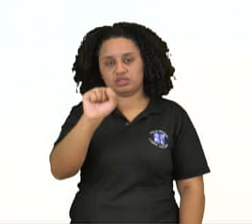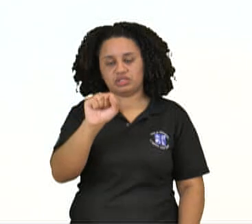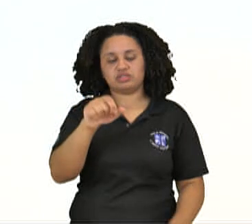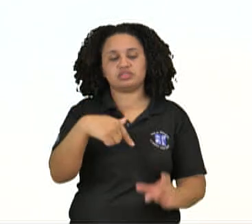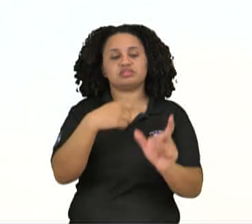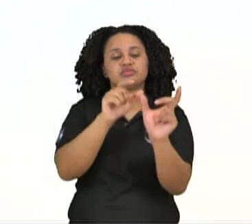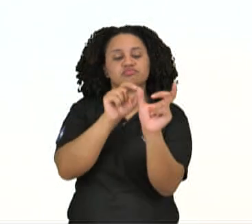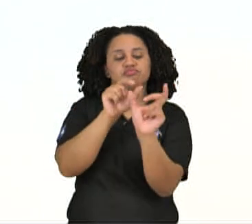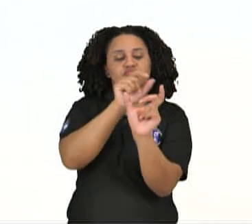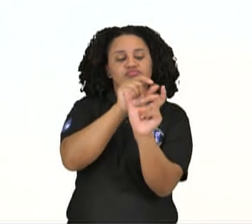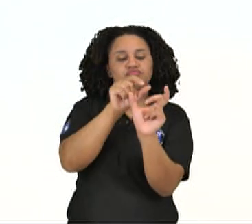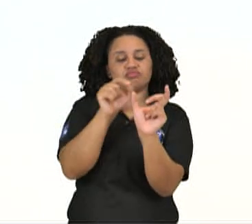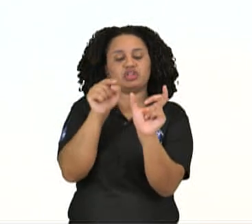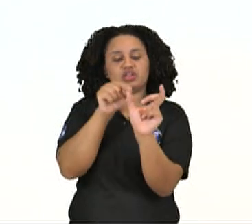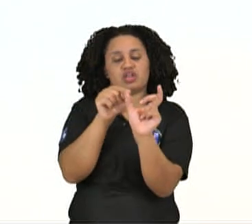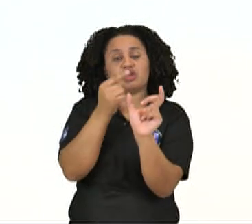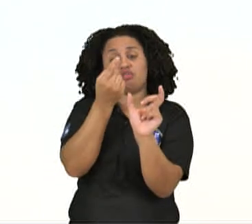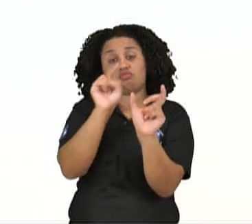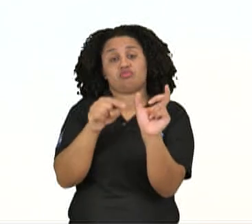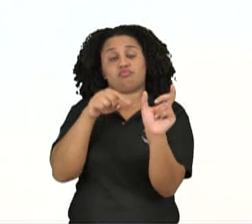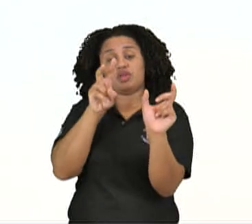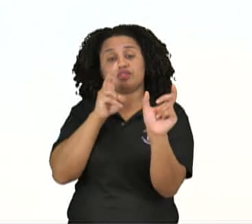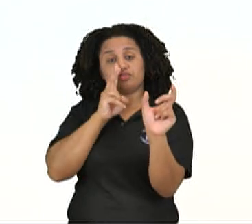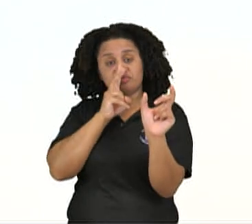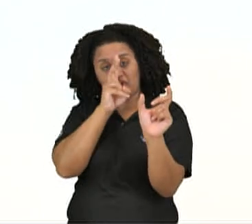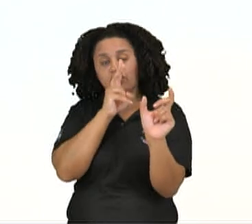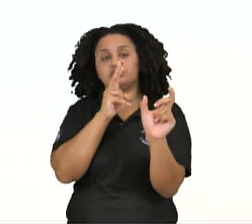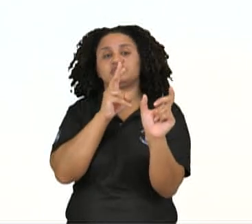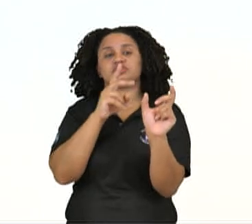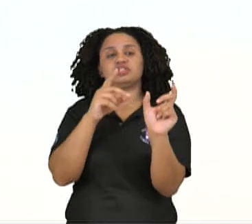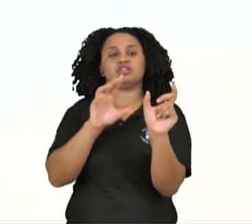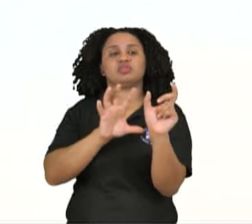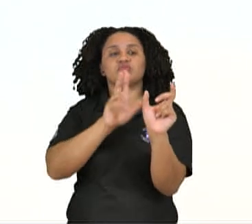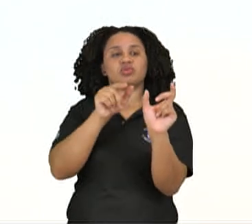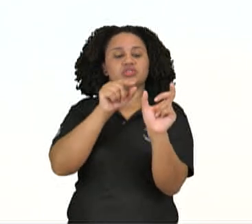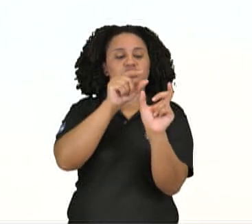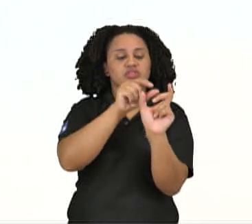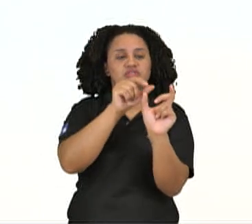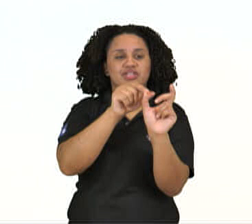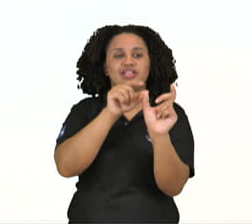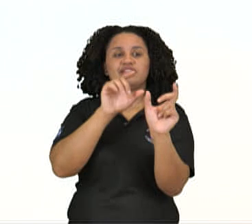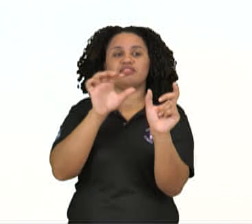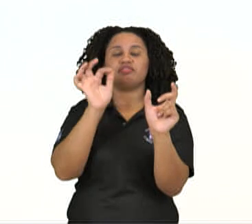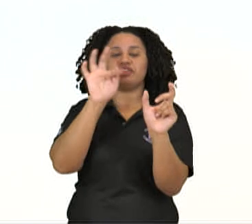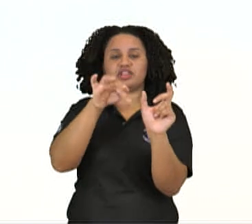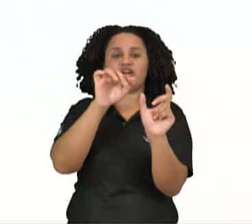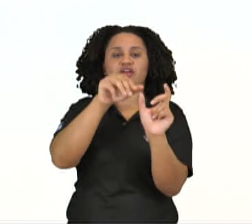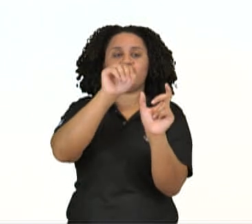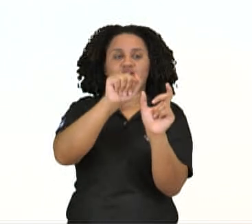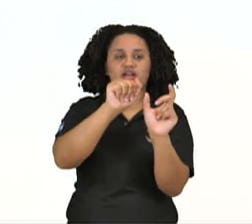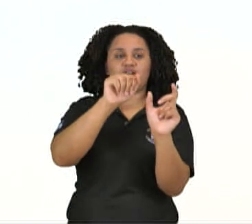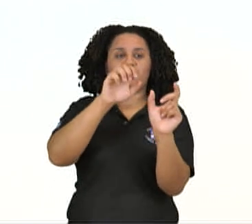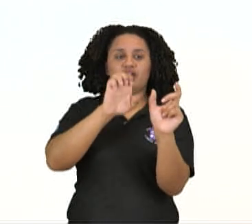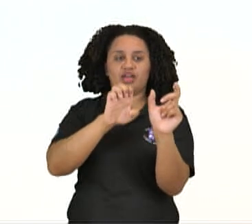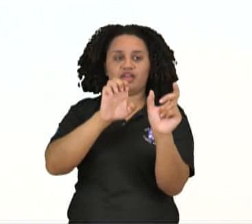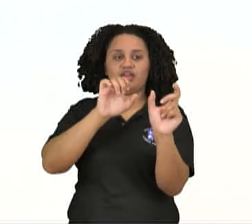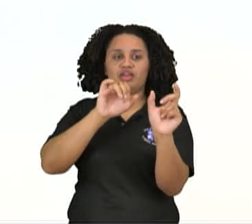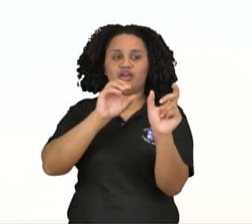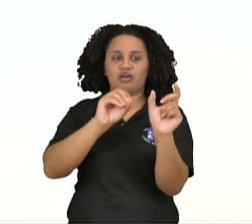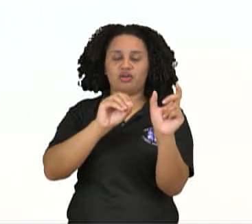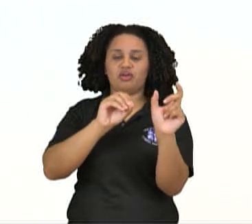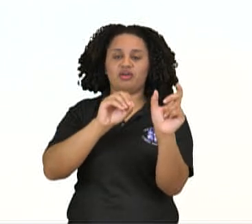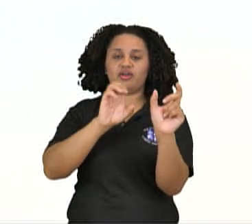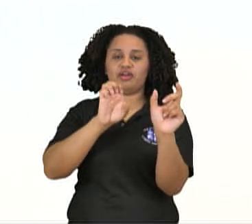é considerada a mais forte. Então, levam acento todas as oxítonas terminadas em a, e, o, em,